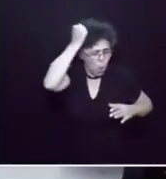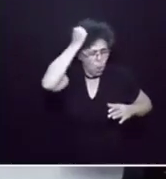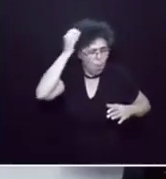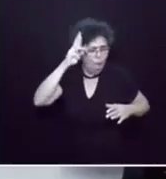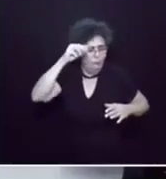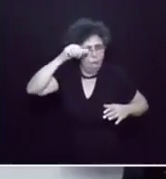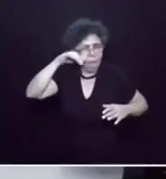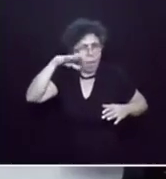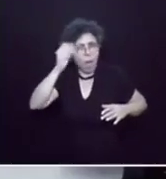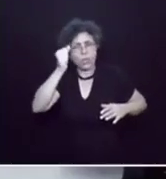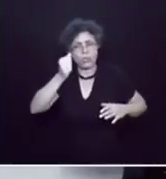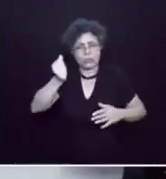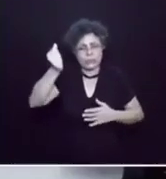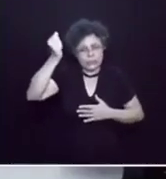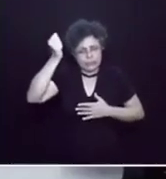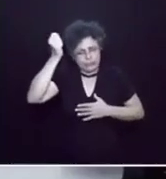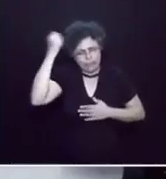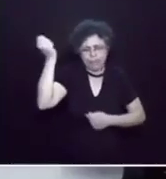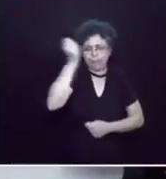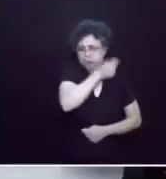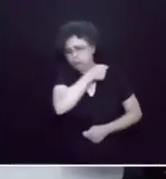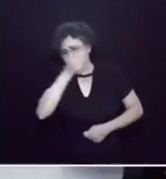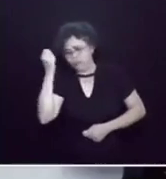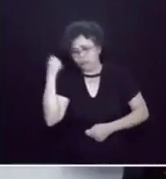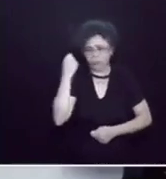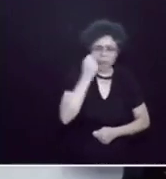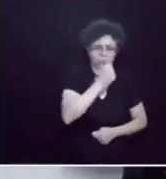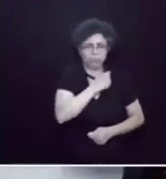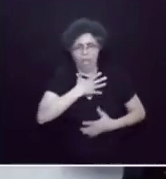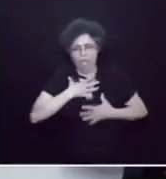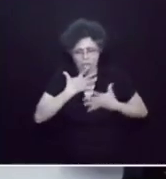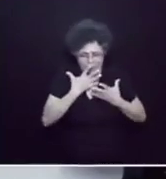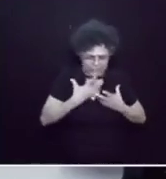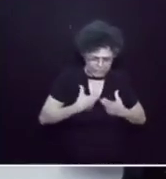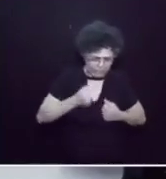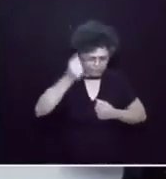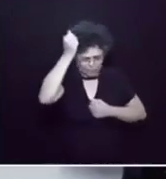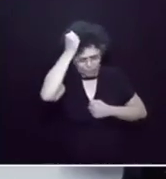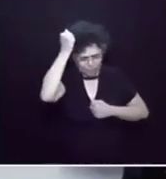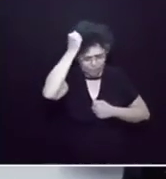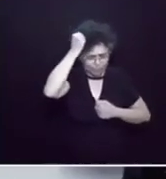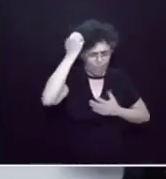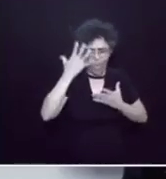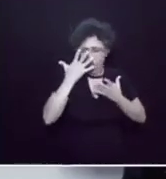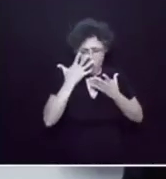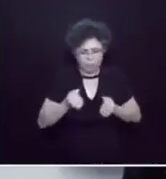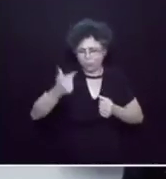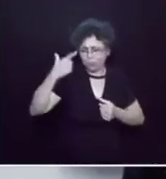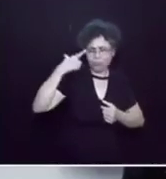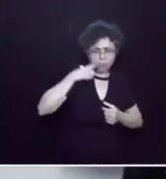do remorso, fica se autopunindo por aquilo que lhe compete, sem se permitir